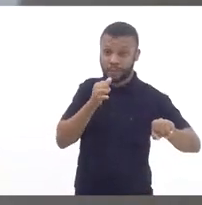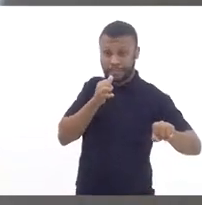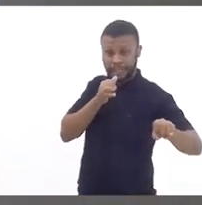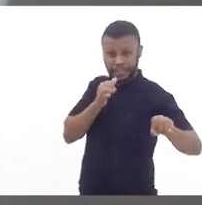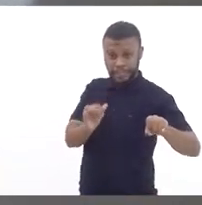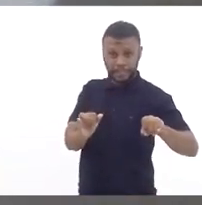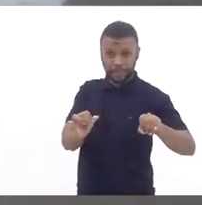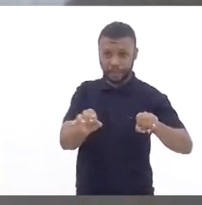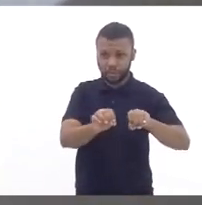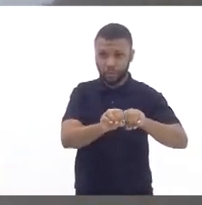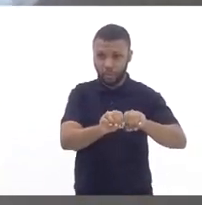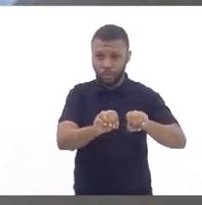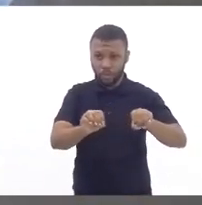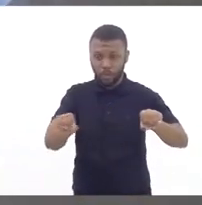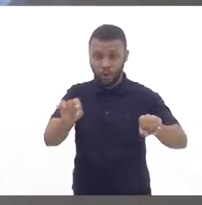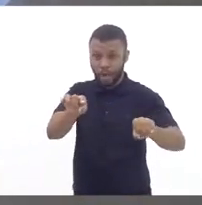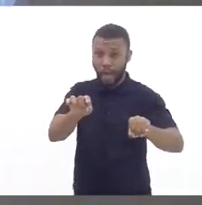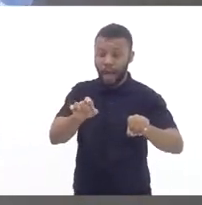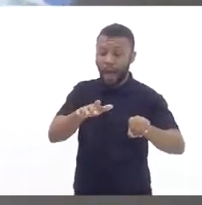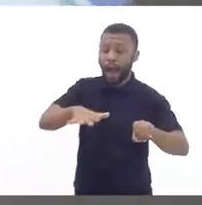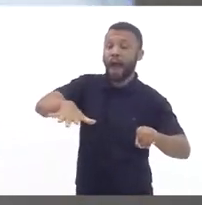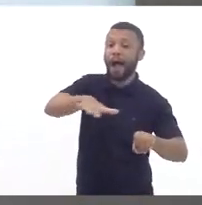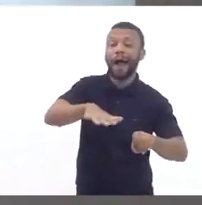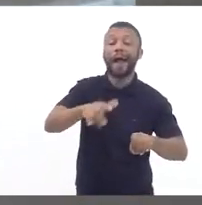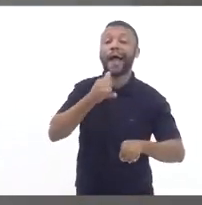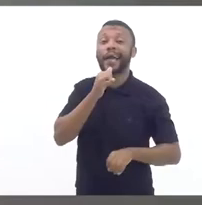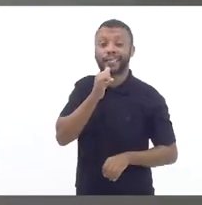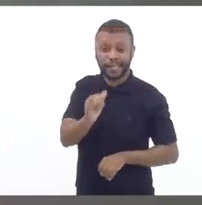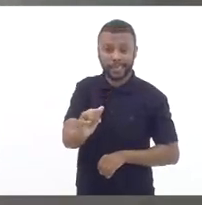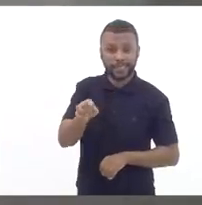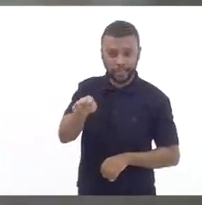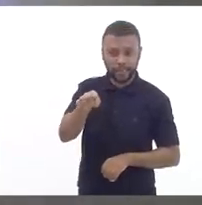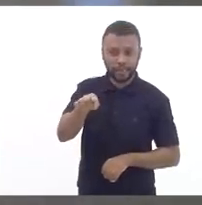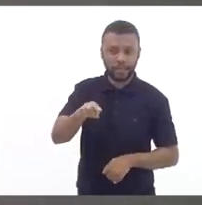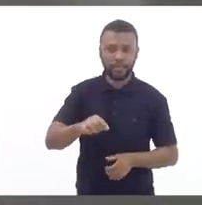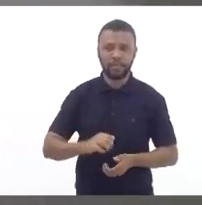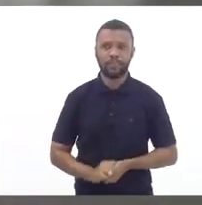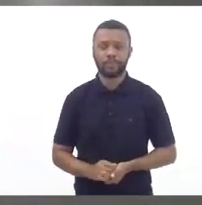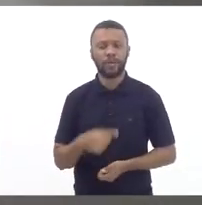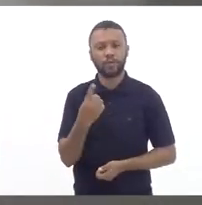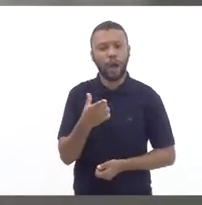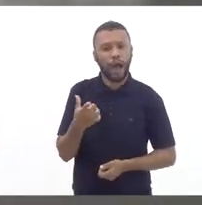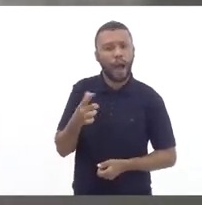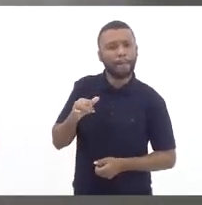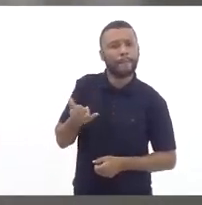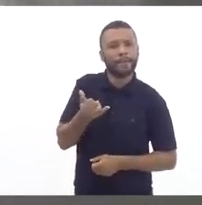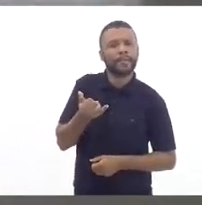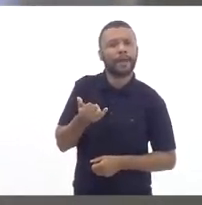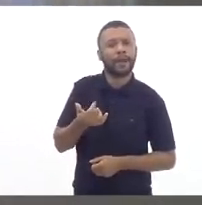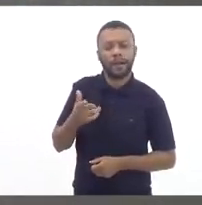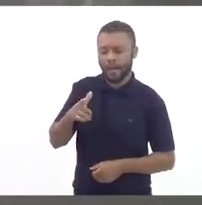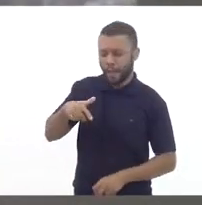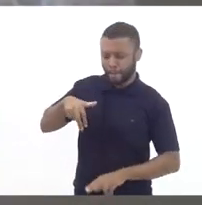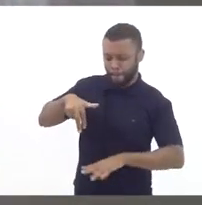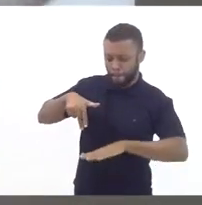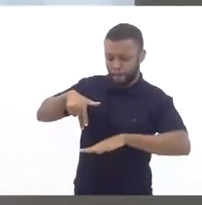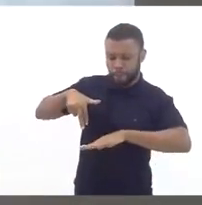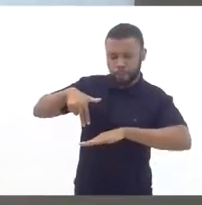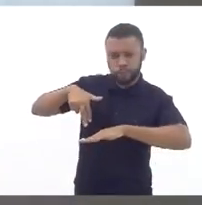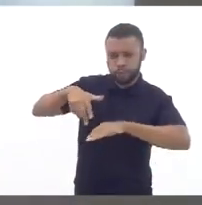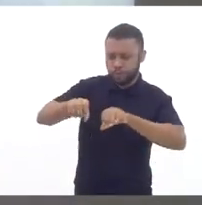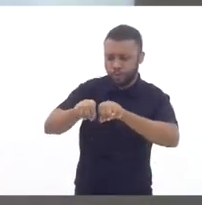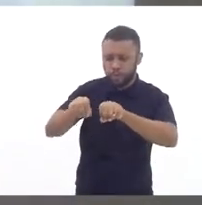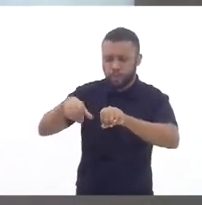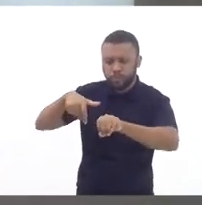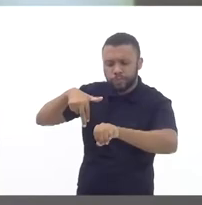perigosíssimo aqui. É a parte elétrica que atravessa daqui para o lado de lá. Passa de dentro da comunidade adiantada e vai direto para lá. Está tudo